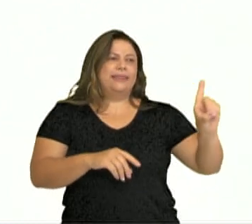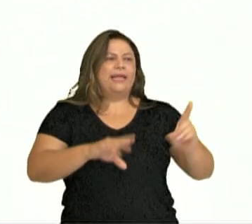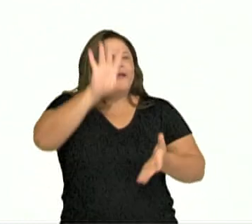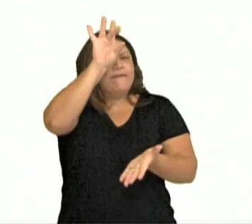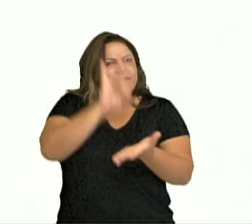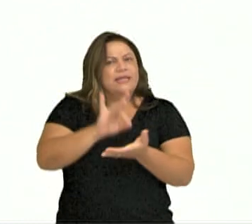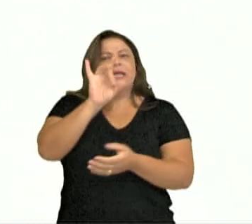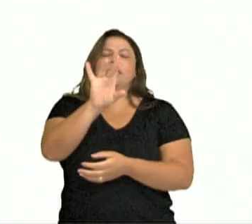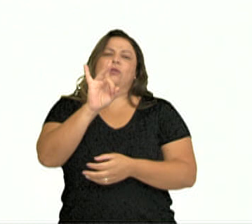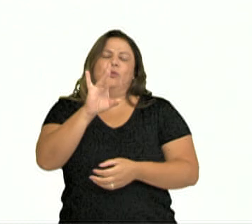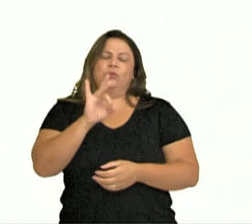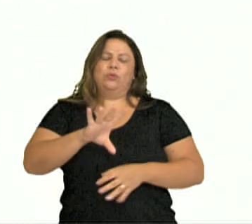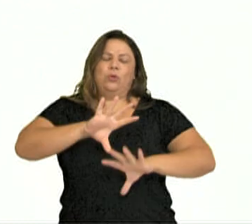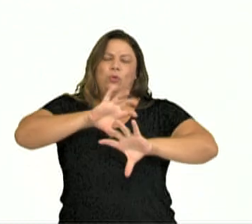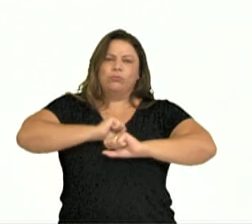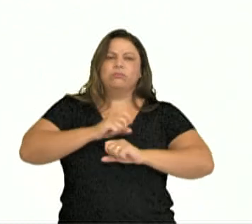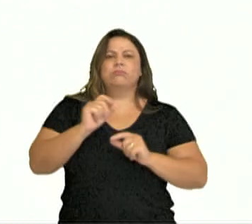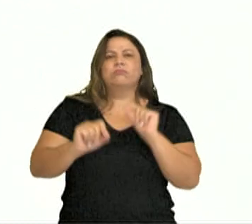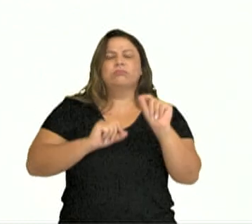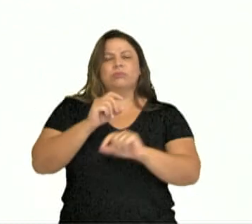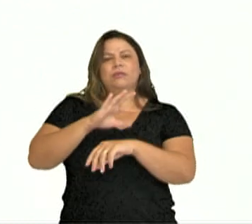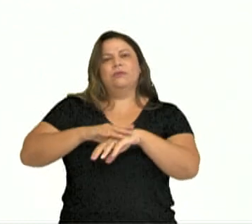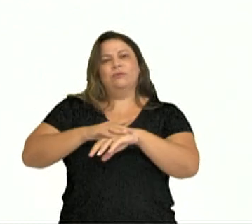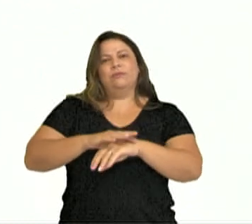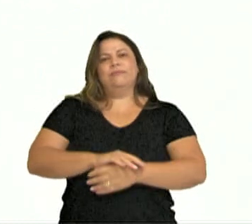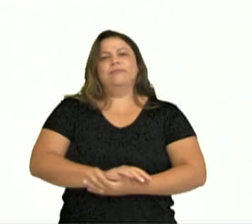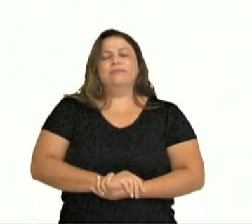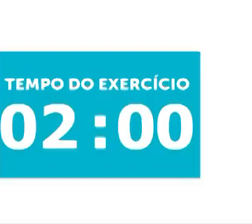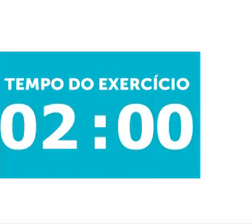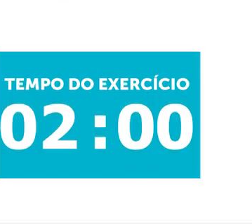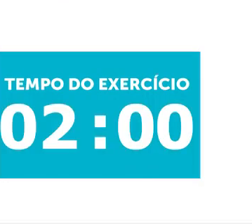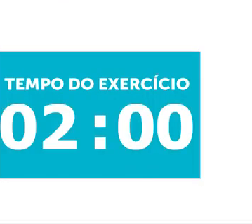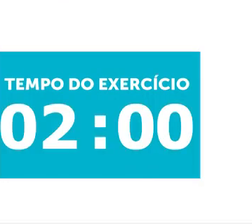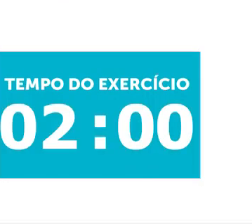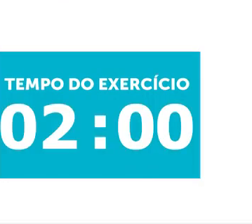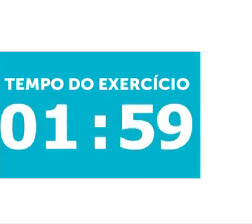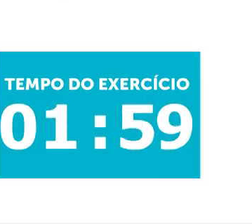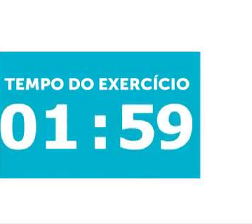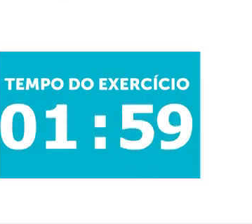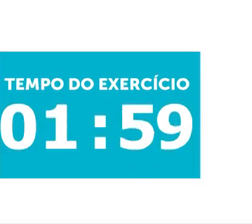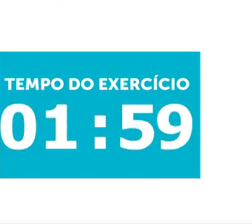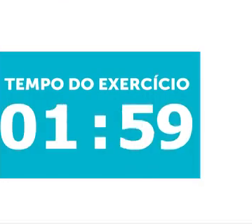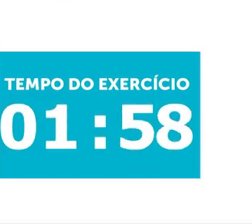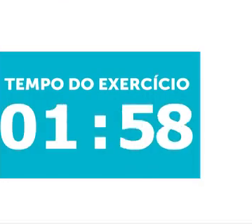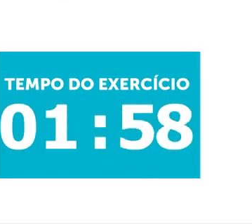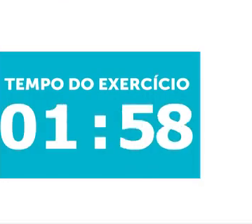virais.